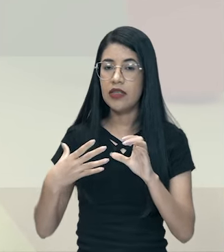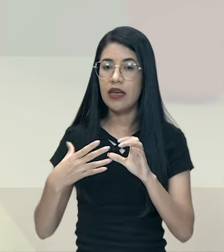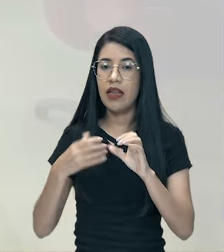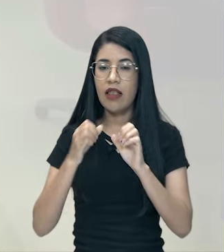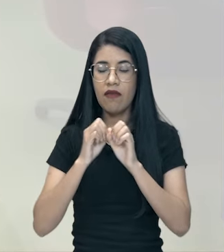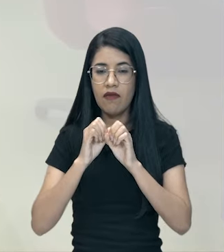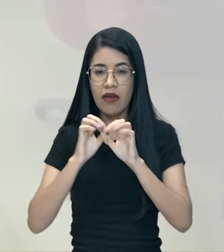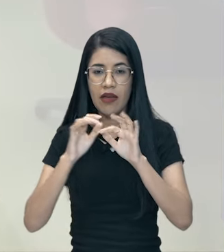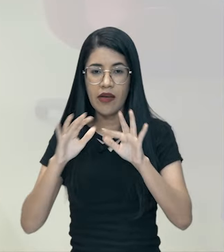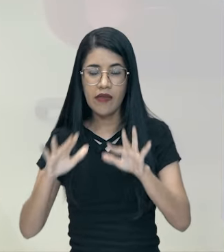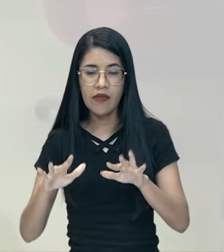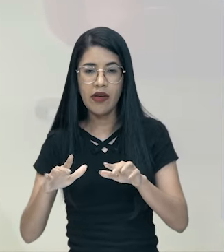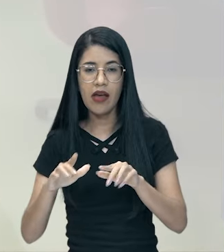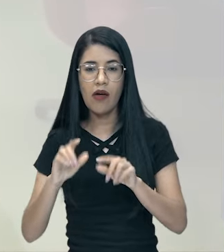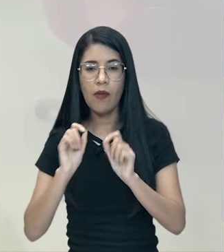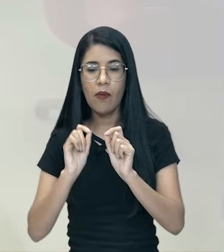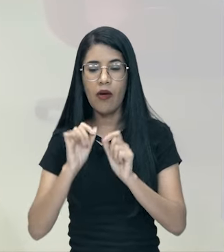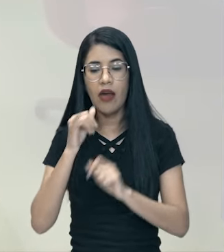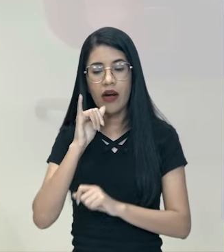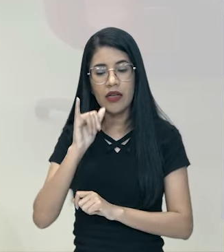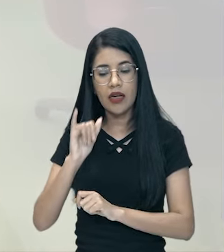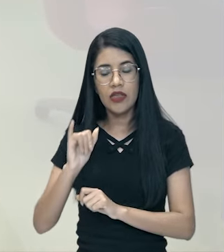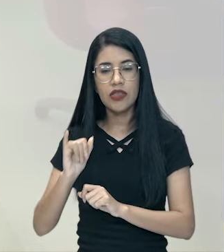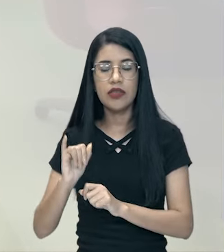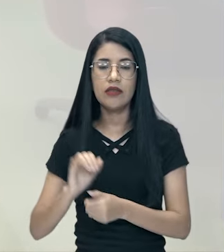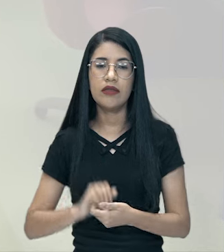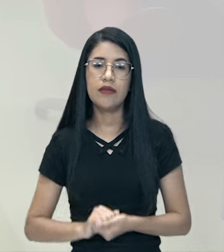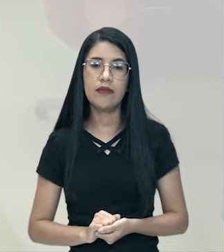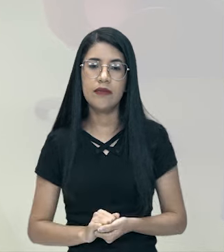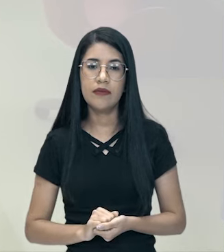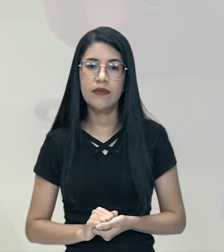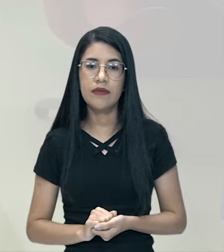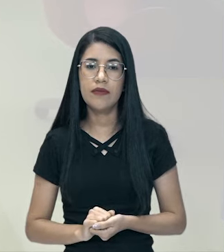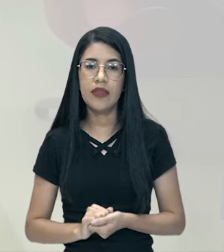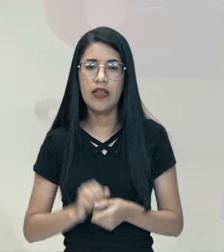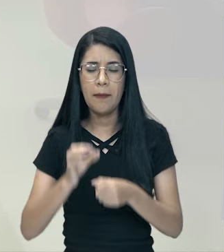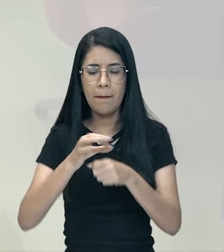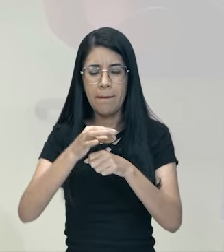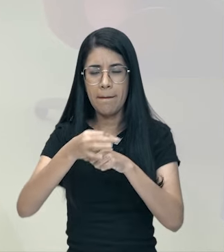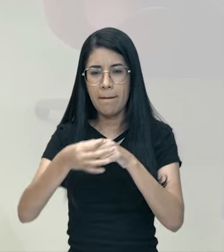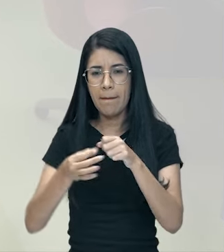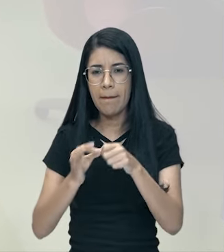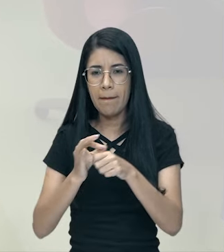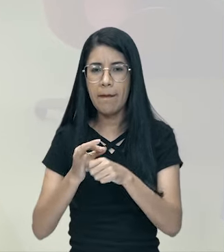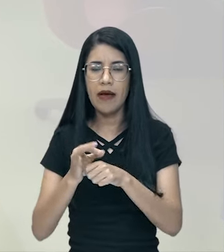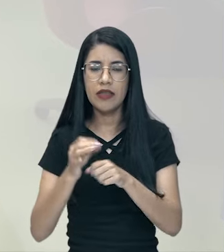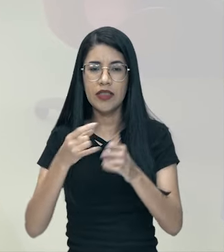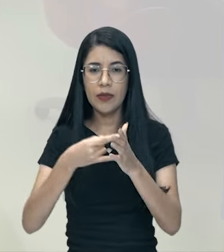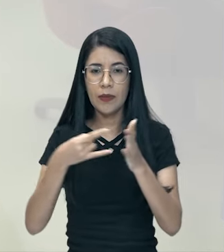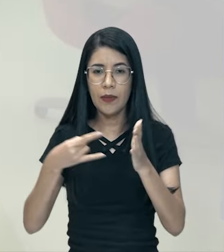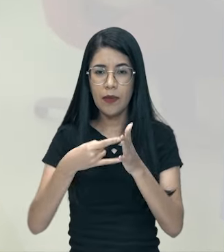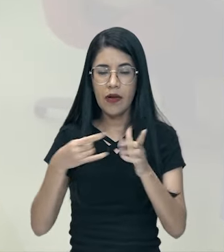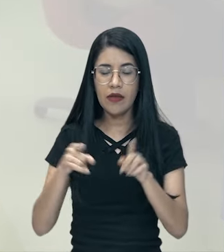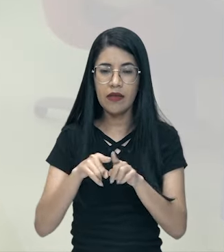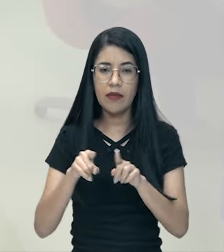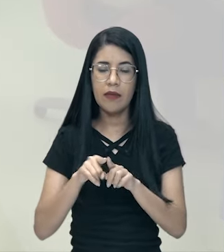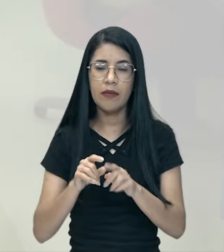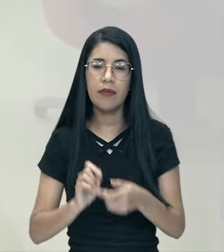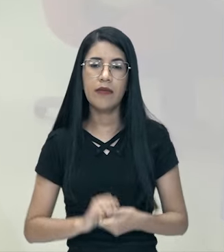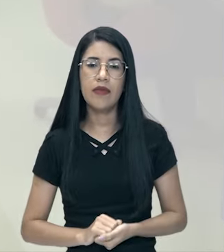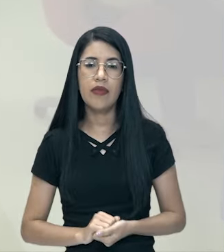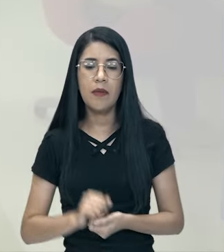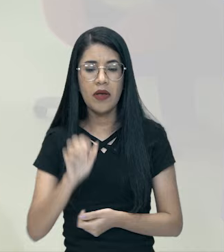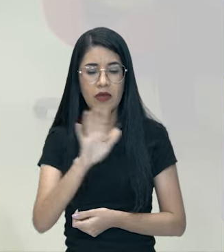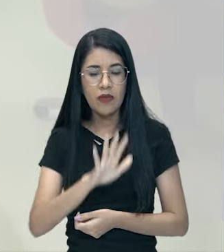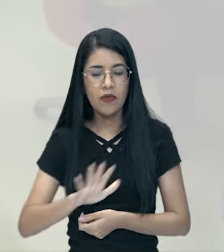e deslocamento de energia na forma de partículas ou ondas eletromagnéticas, seja no vácuo,